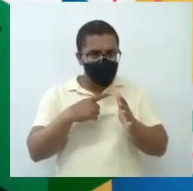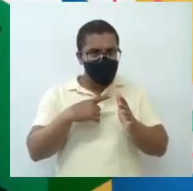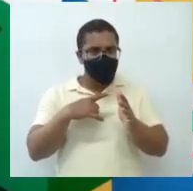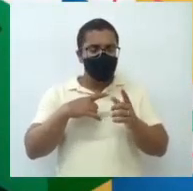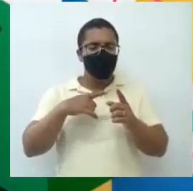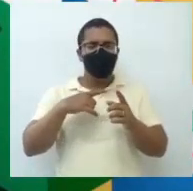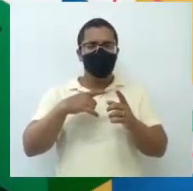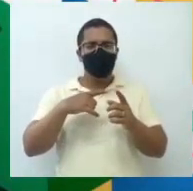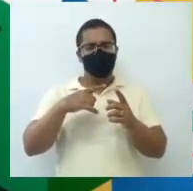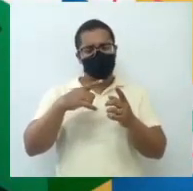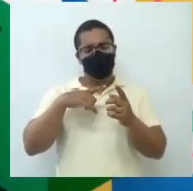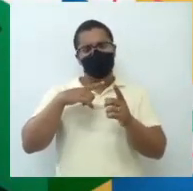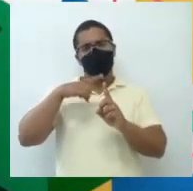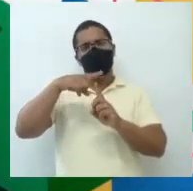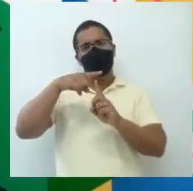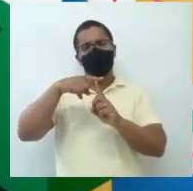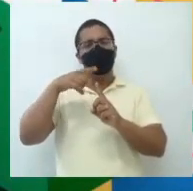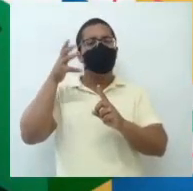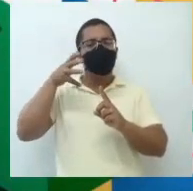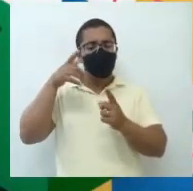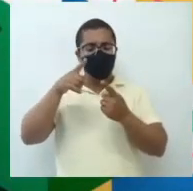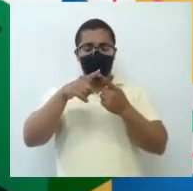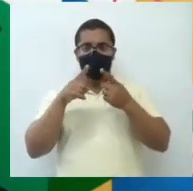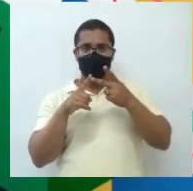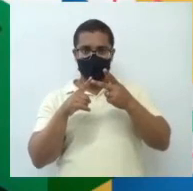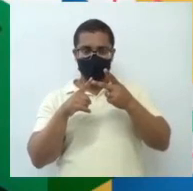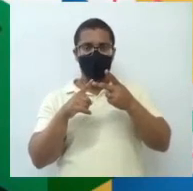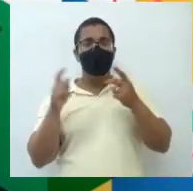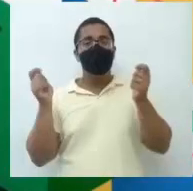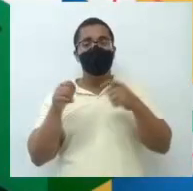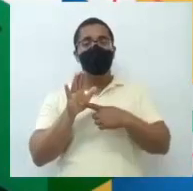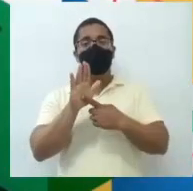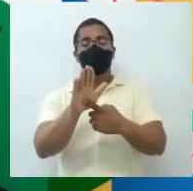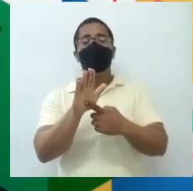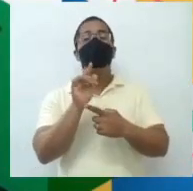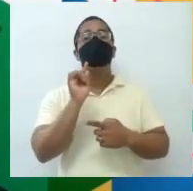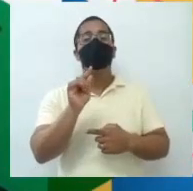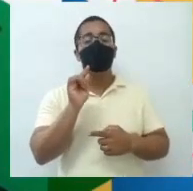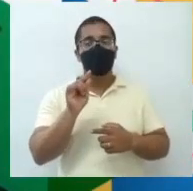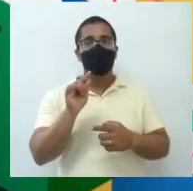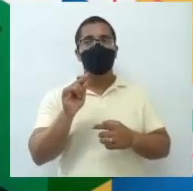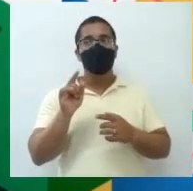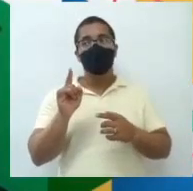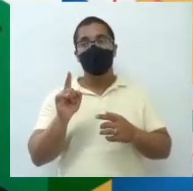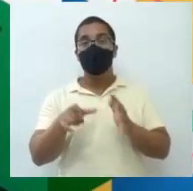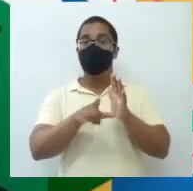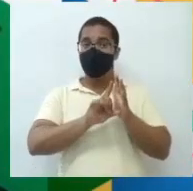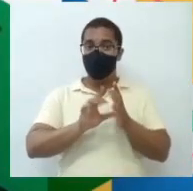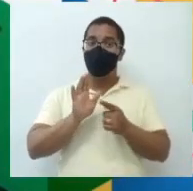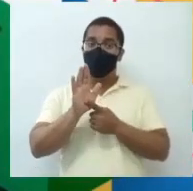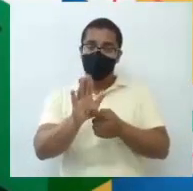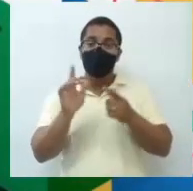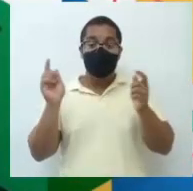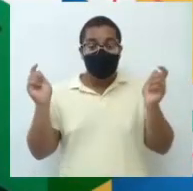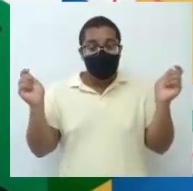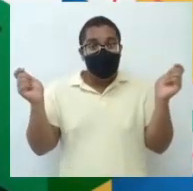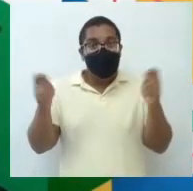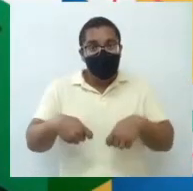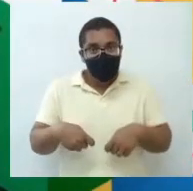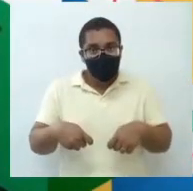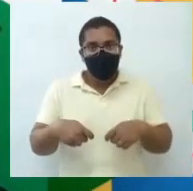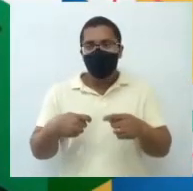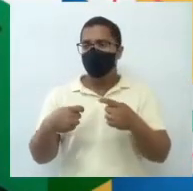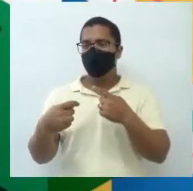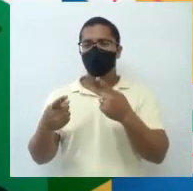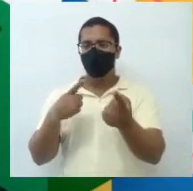segundo tipo de discurso de expulso resipod residir o que aquilo que ele mostrou ser a possibilidade